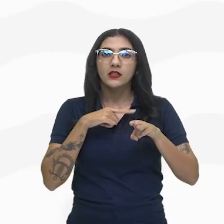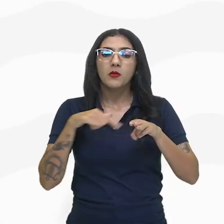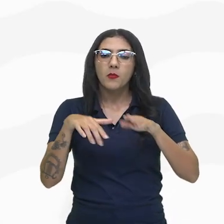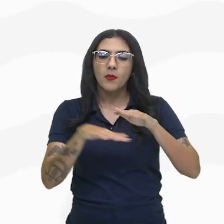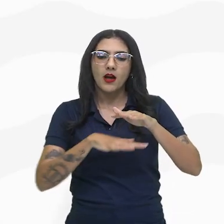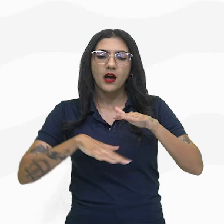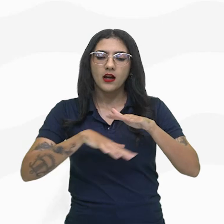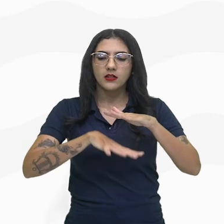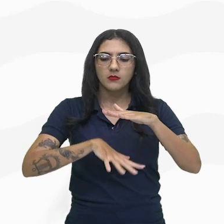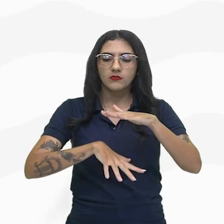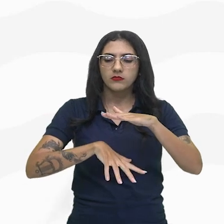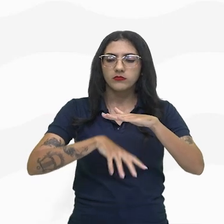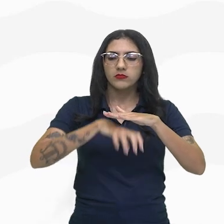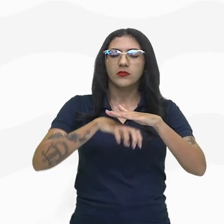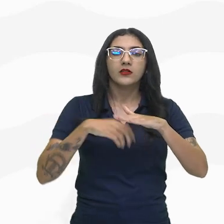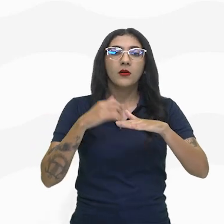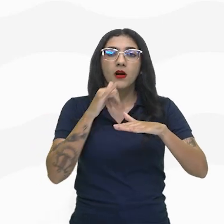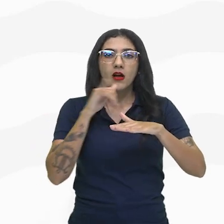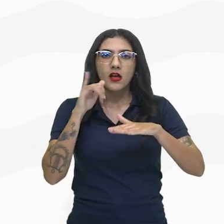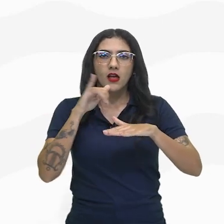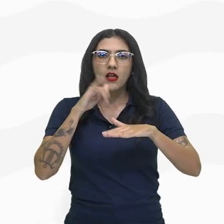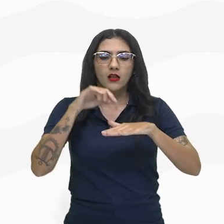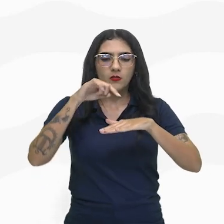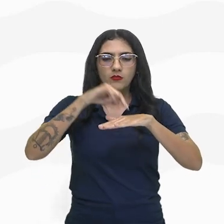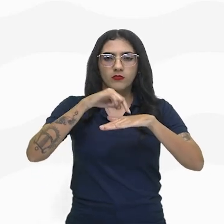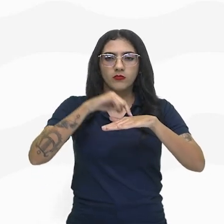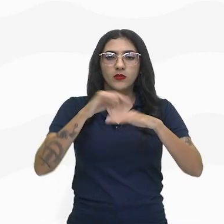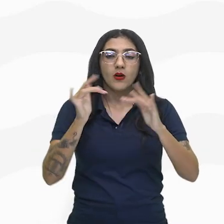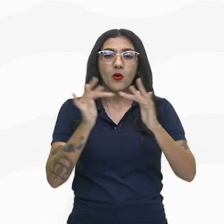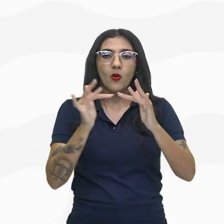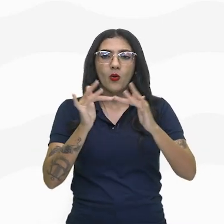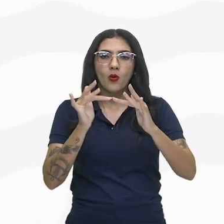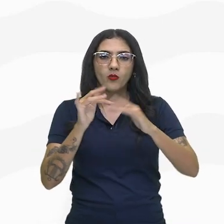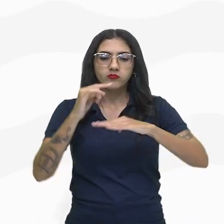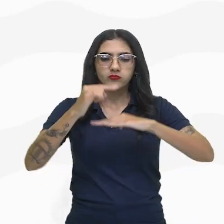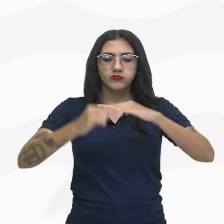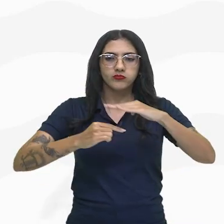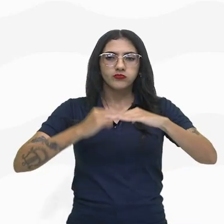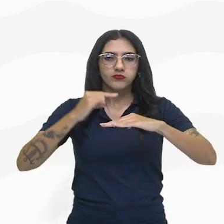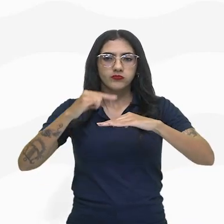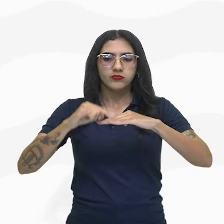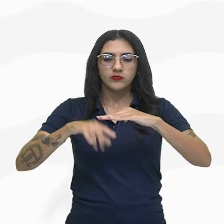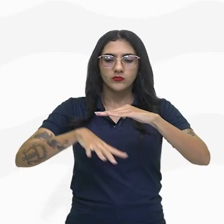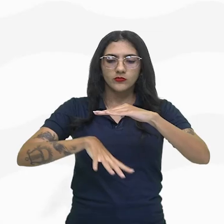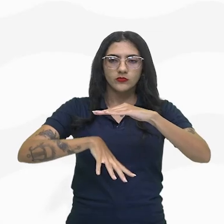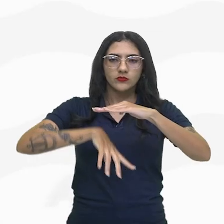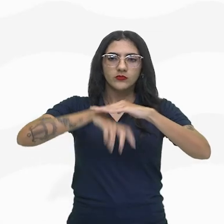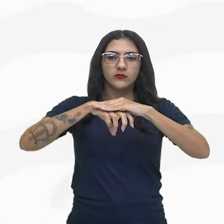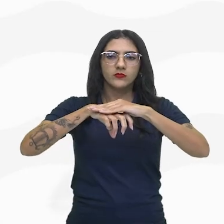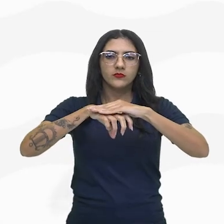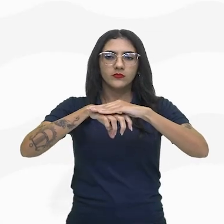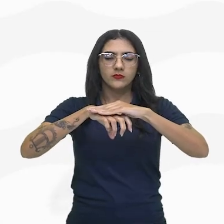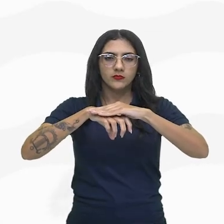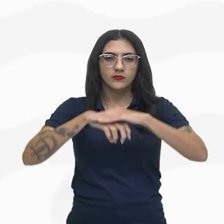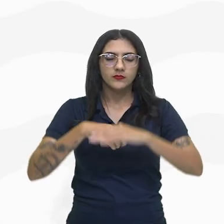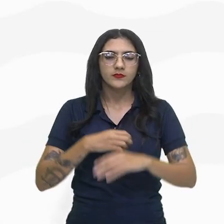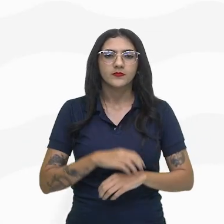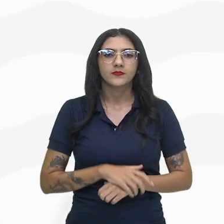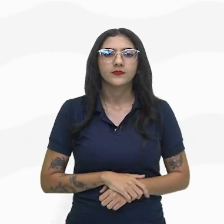corrente elétrica é aplicada a uma bobina de fio enrolada em torno de um núcleo metálico, que é geralmente de